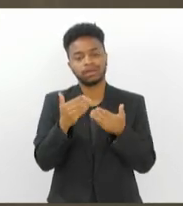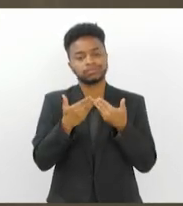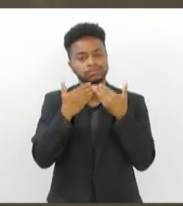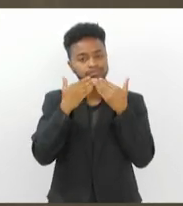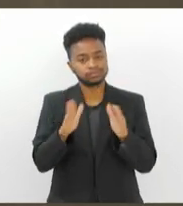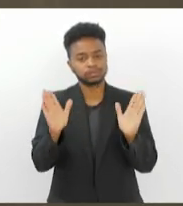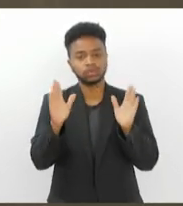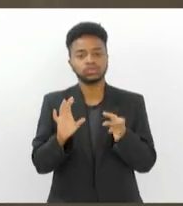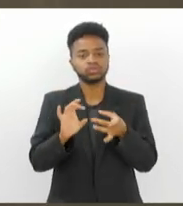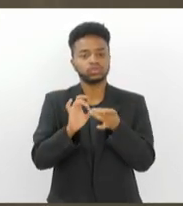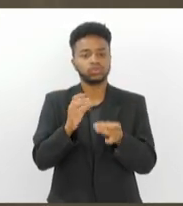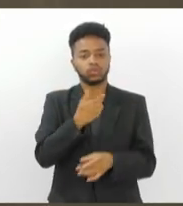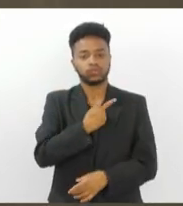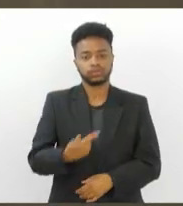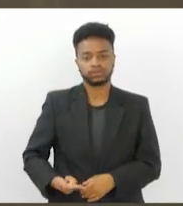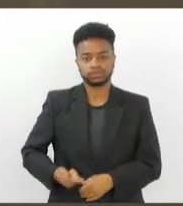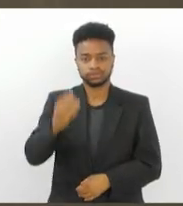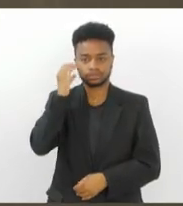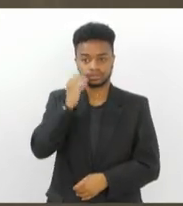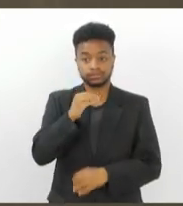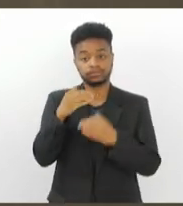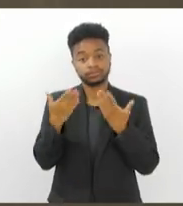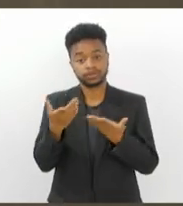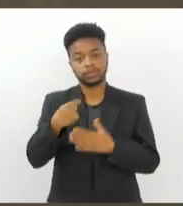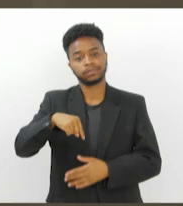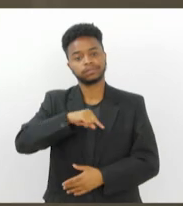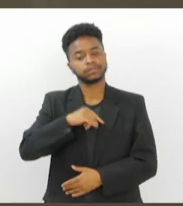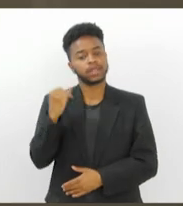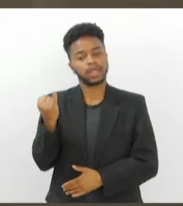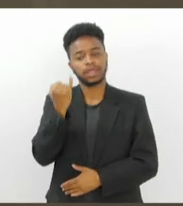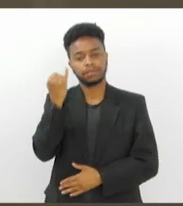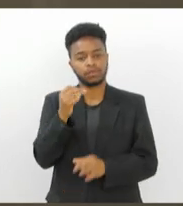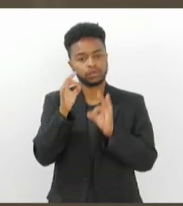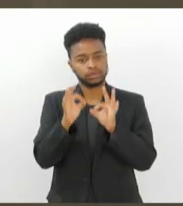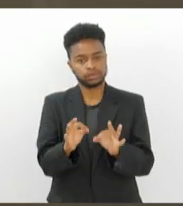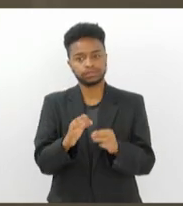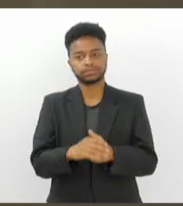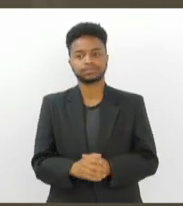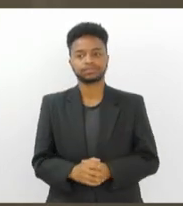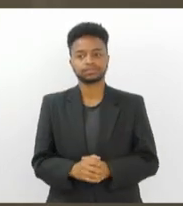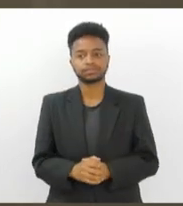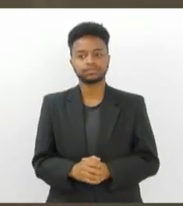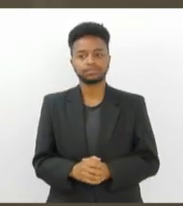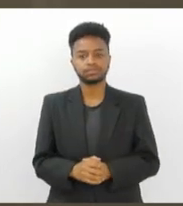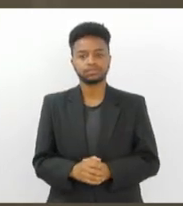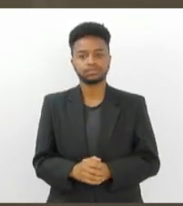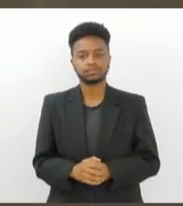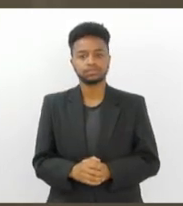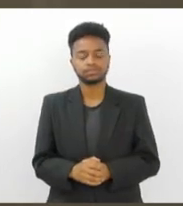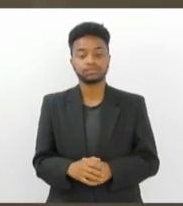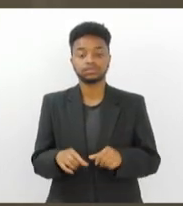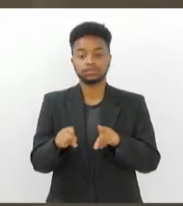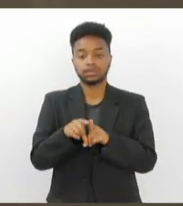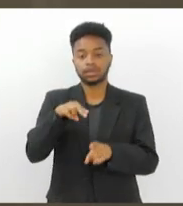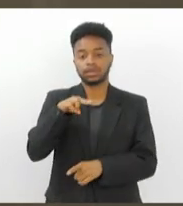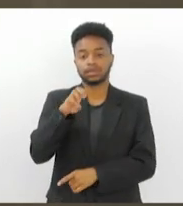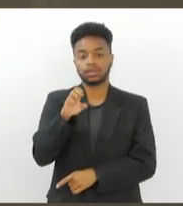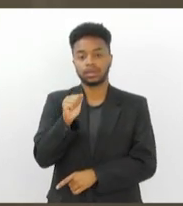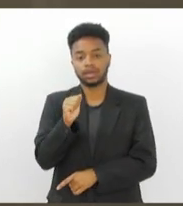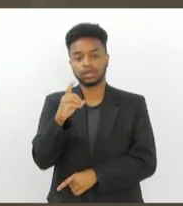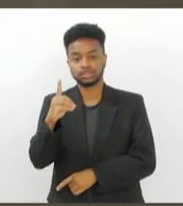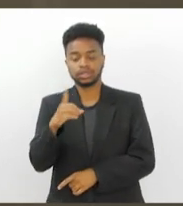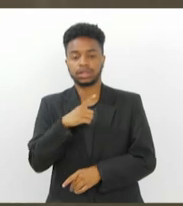a presença do governador Cláudio Castro então assim pra gente é uma importância muito grande e esse NEAD tem a função